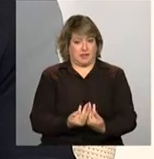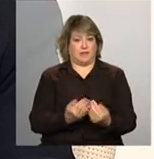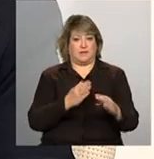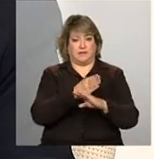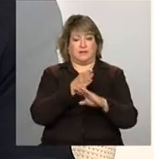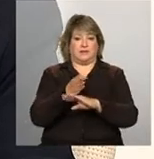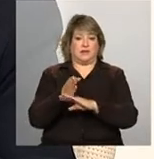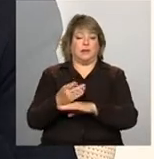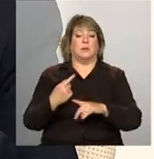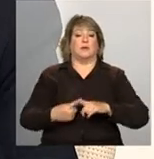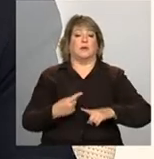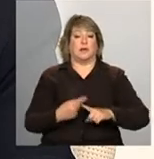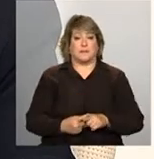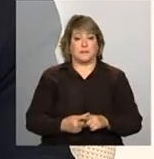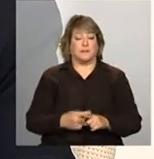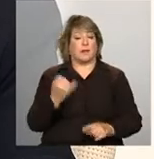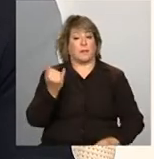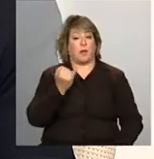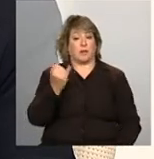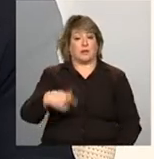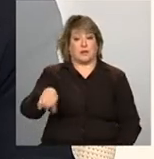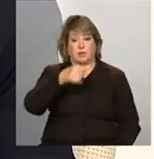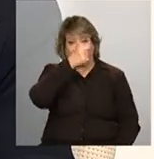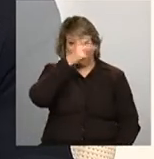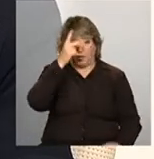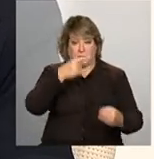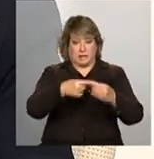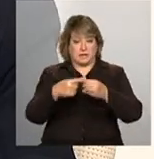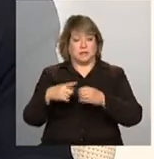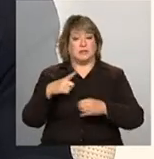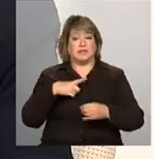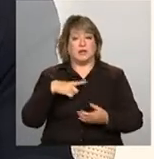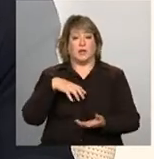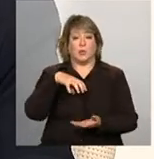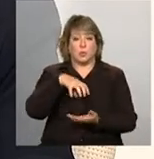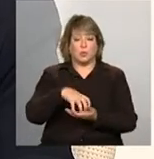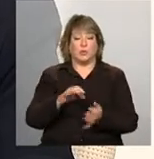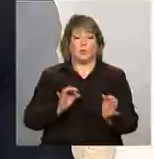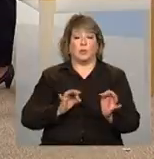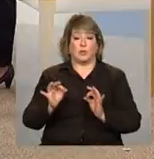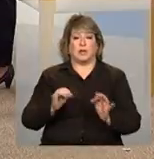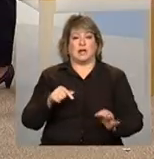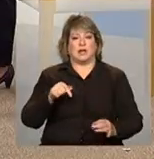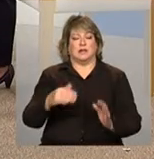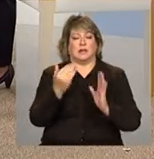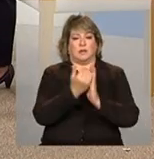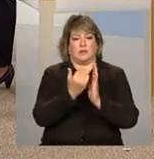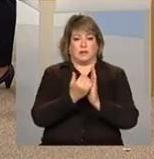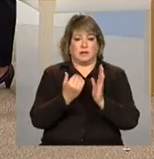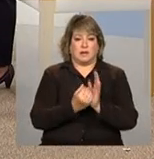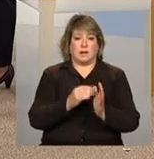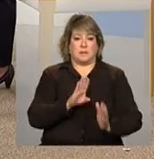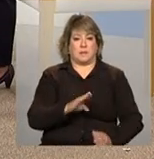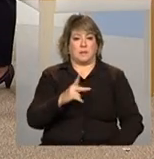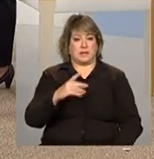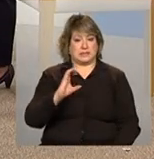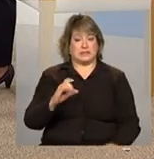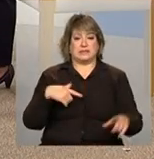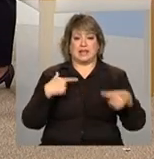municípios tenham uma equipe coordenadora desse programa BPC Trabalho. A gente sugere